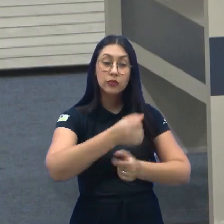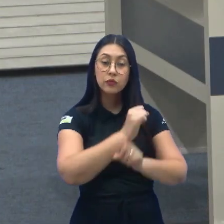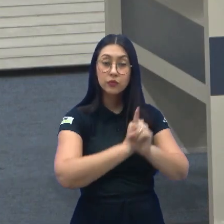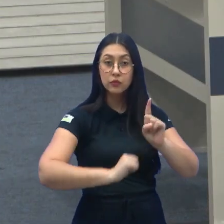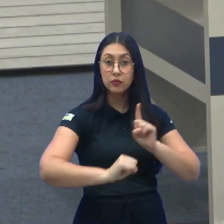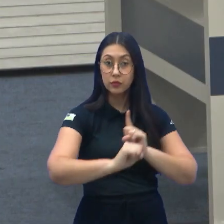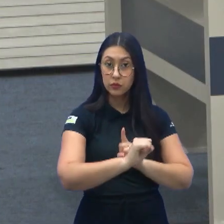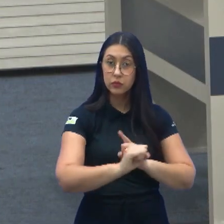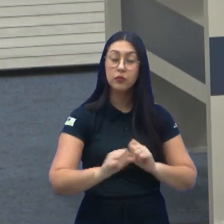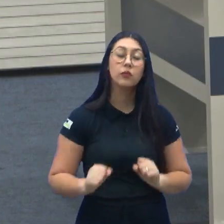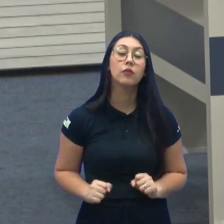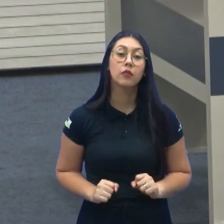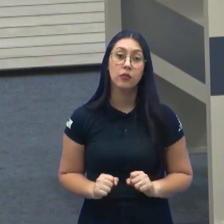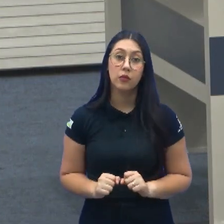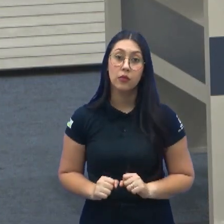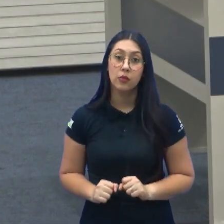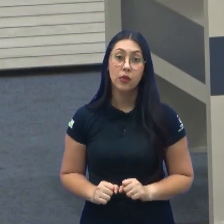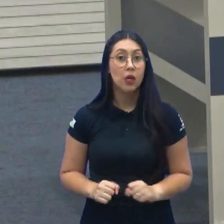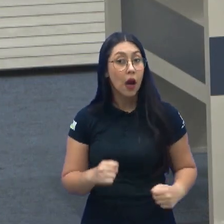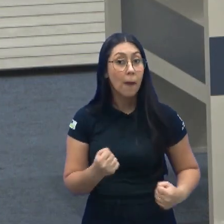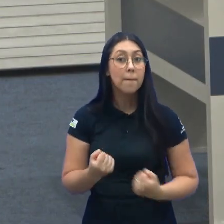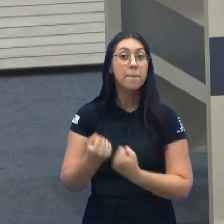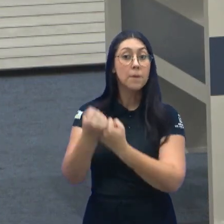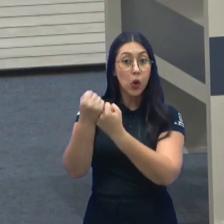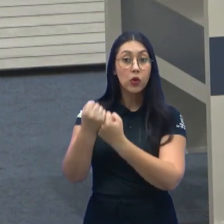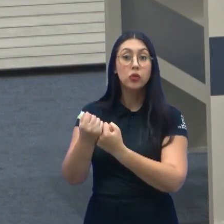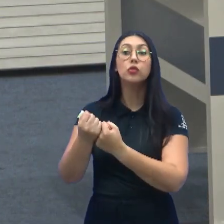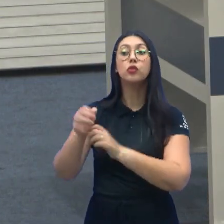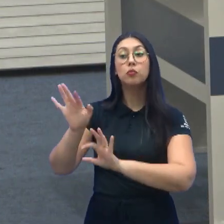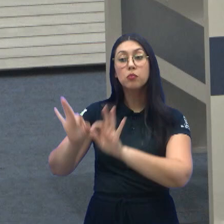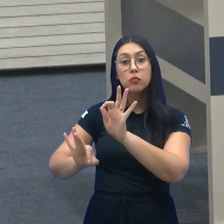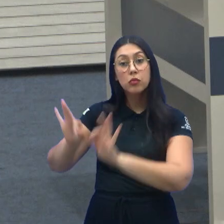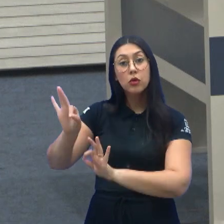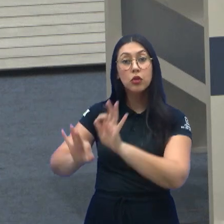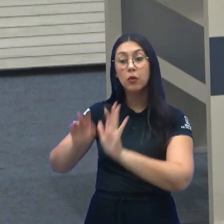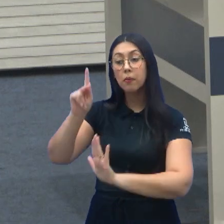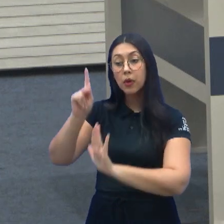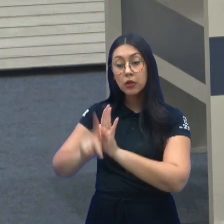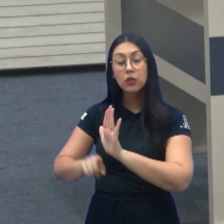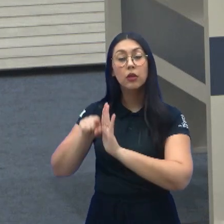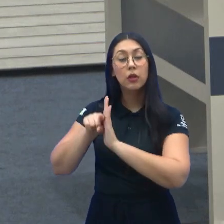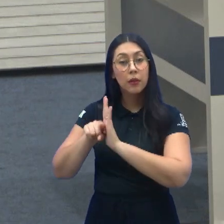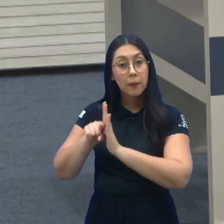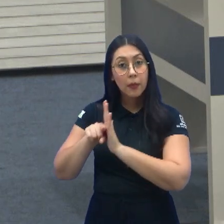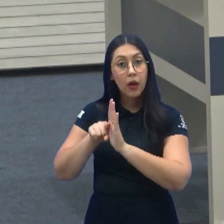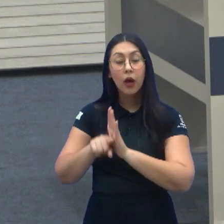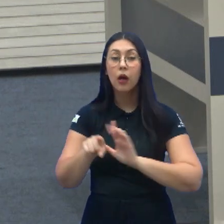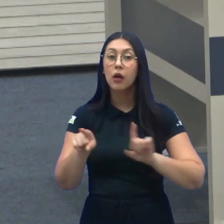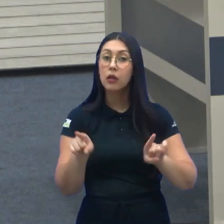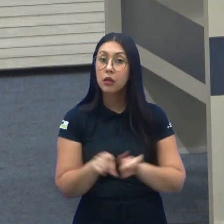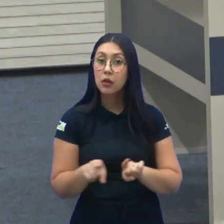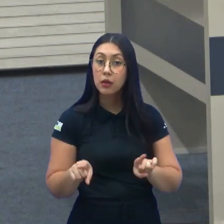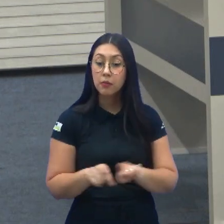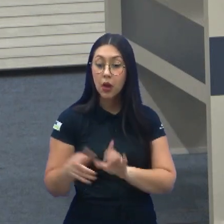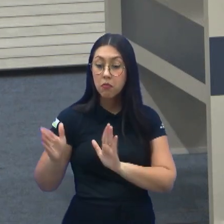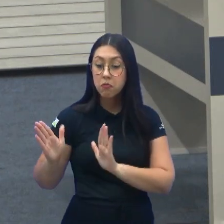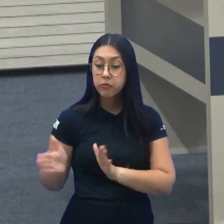socioeconômicas, subsídios a projetos de pesquisas, estabelecimento de um processo de